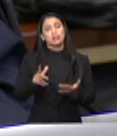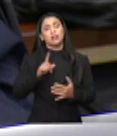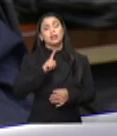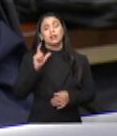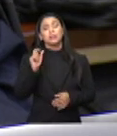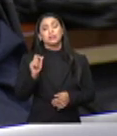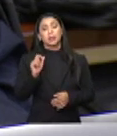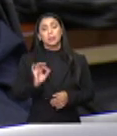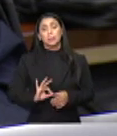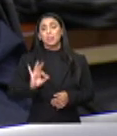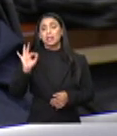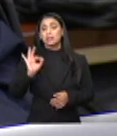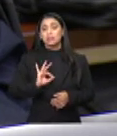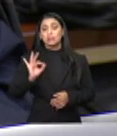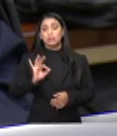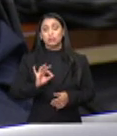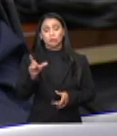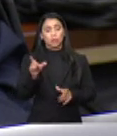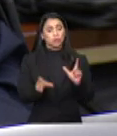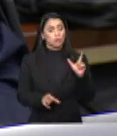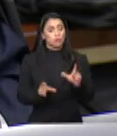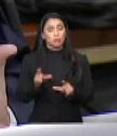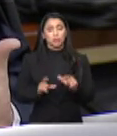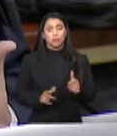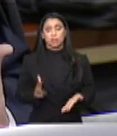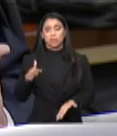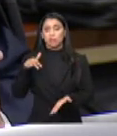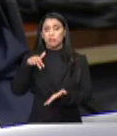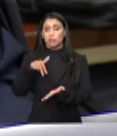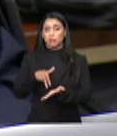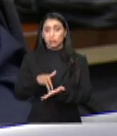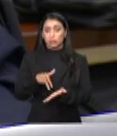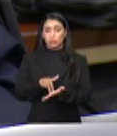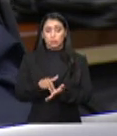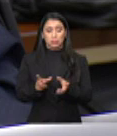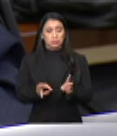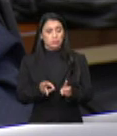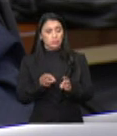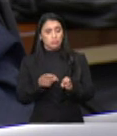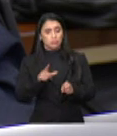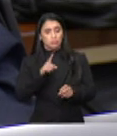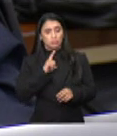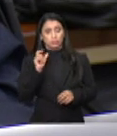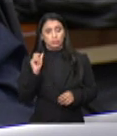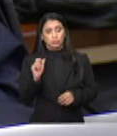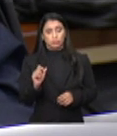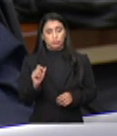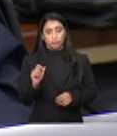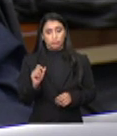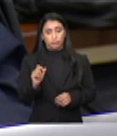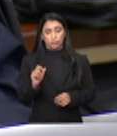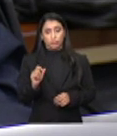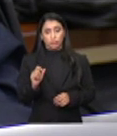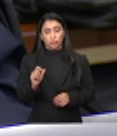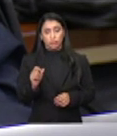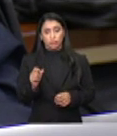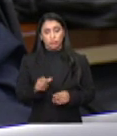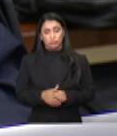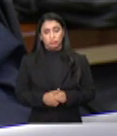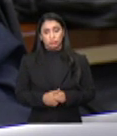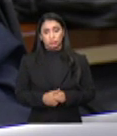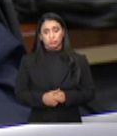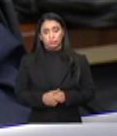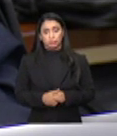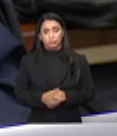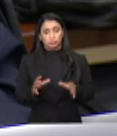imenso percentual de pessoas que assumem e que se identificam com essa formação